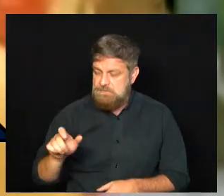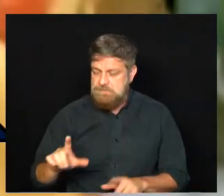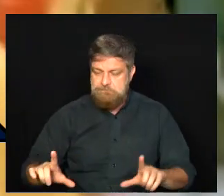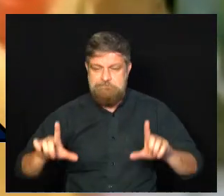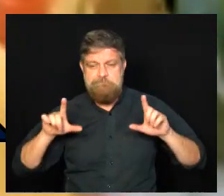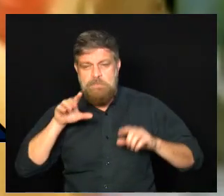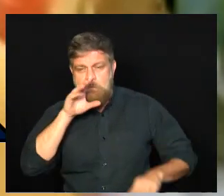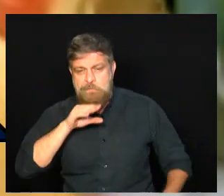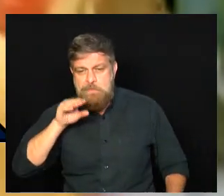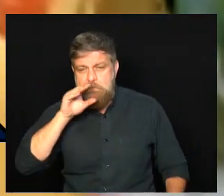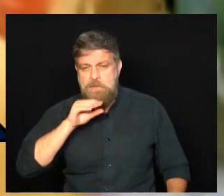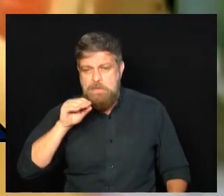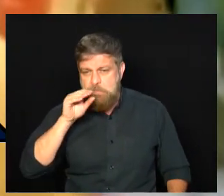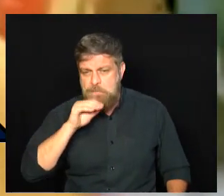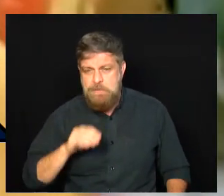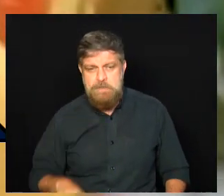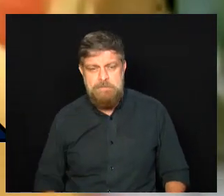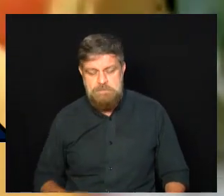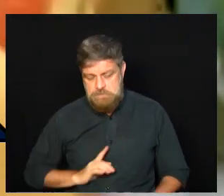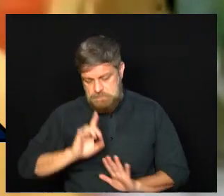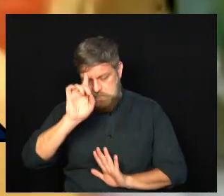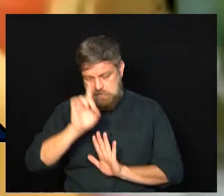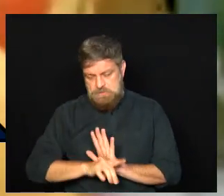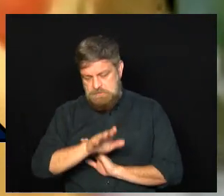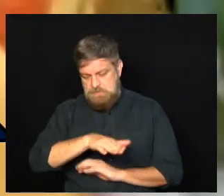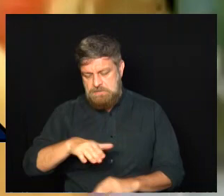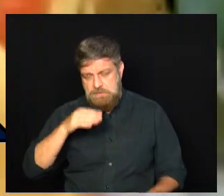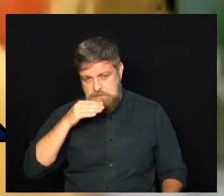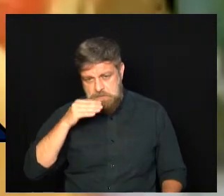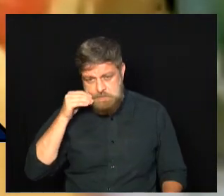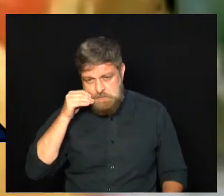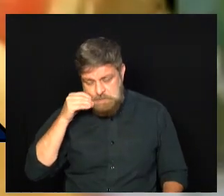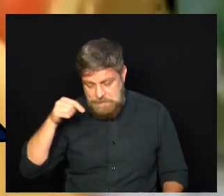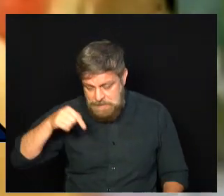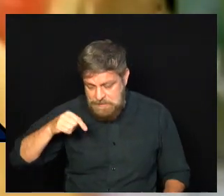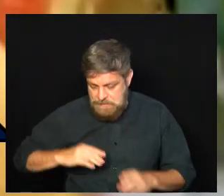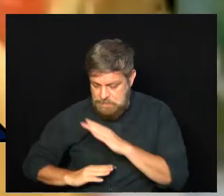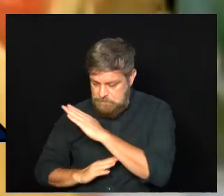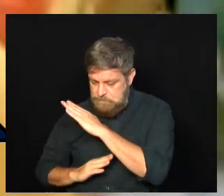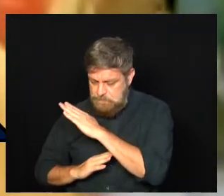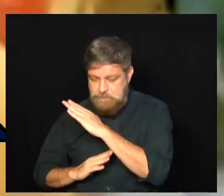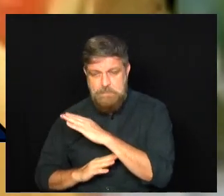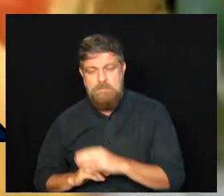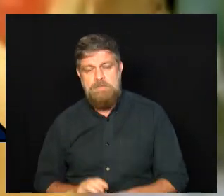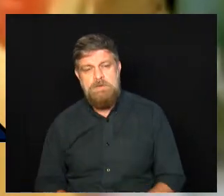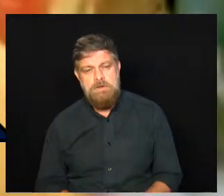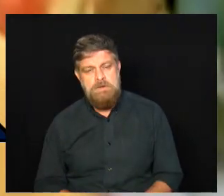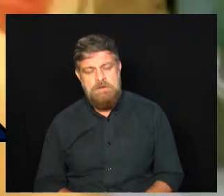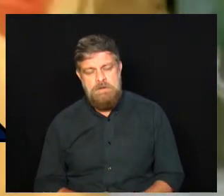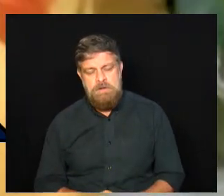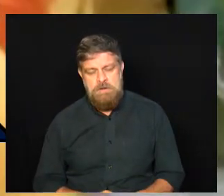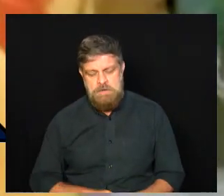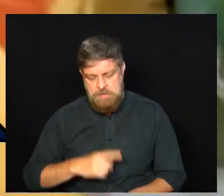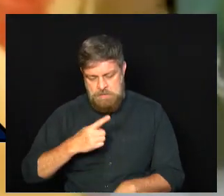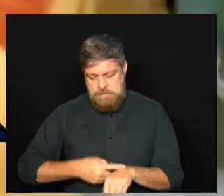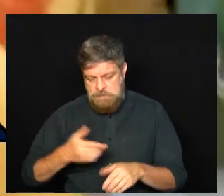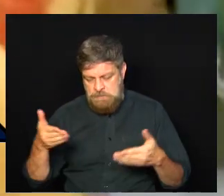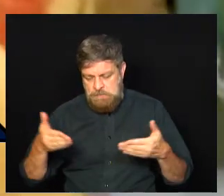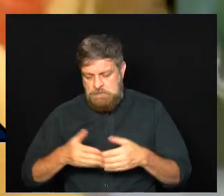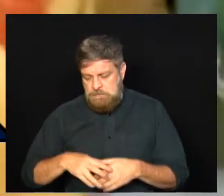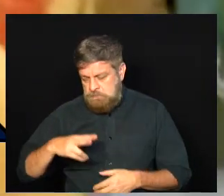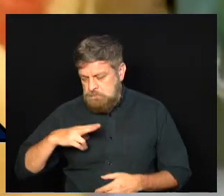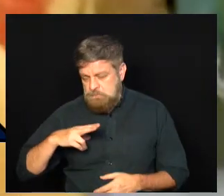na Comissão de Direitos da Criança e do Adolescente da Câmara, e nesse momento em